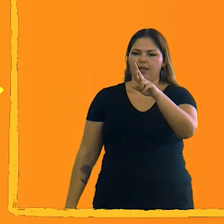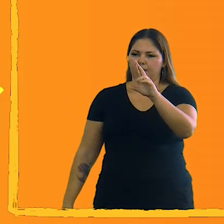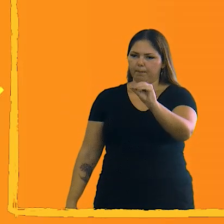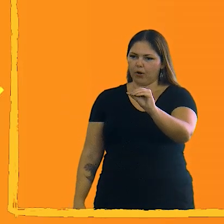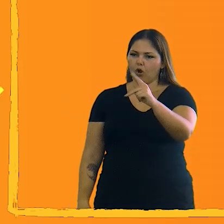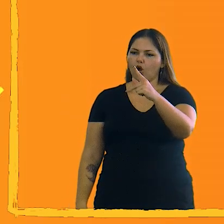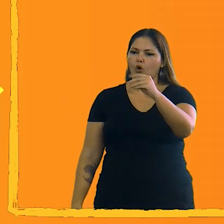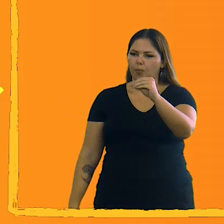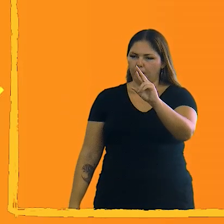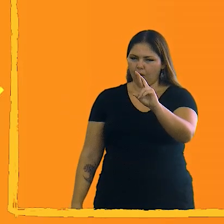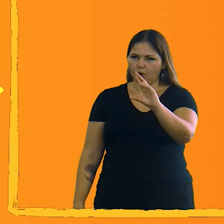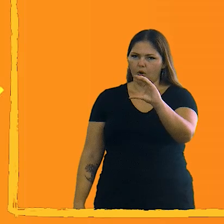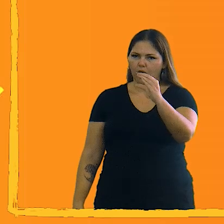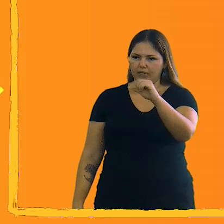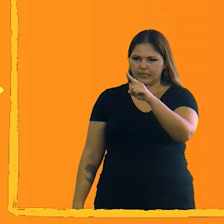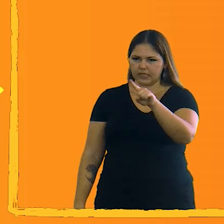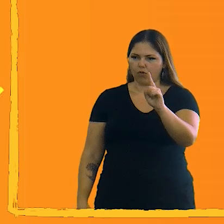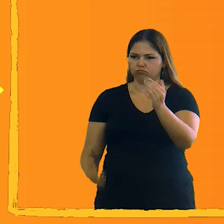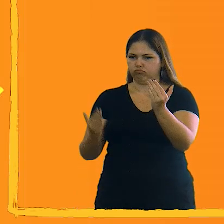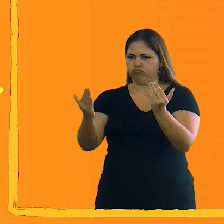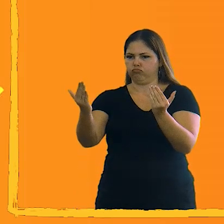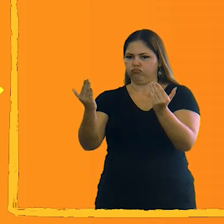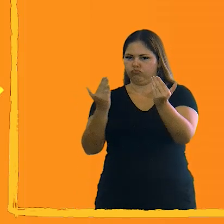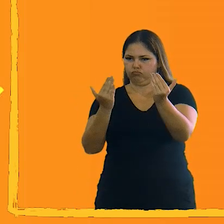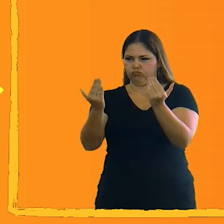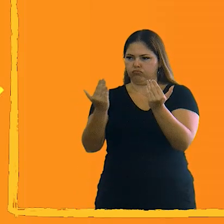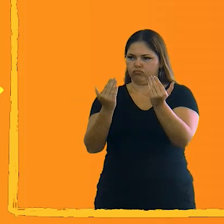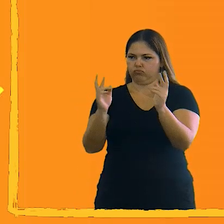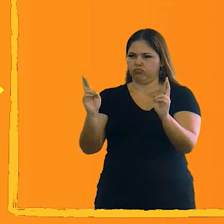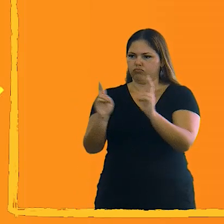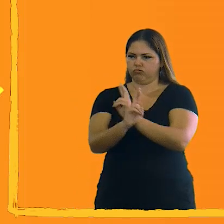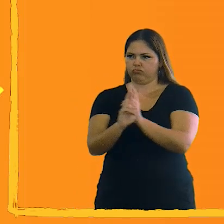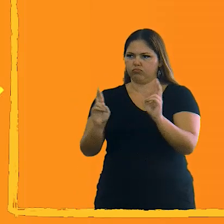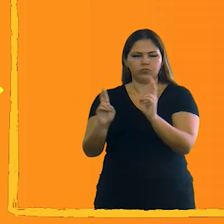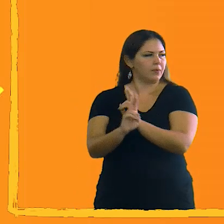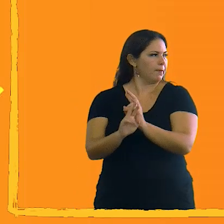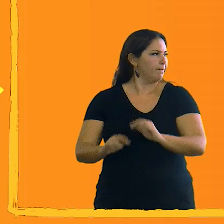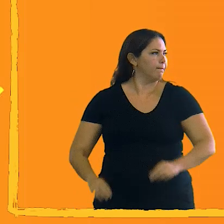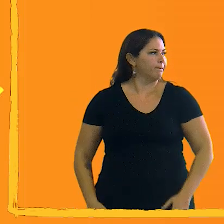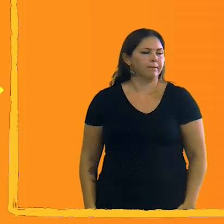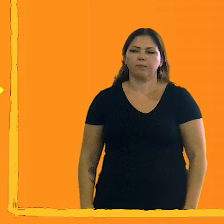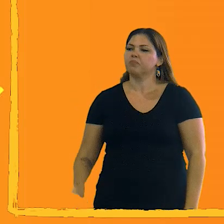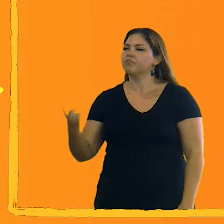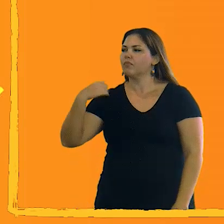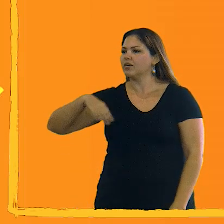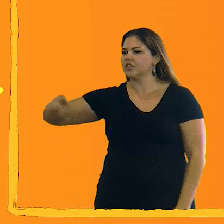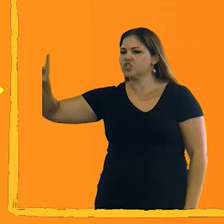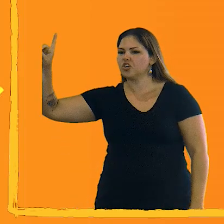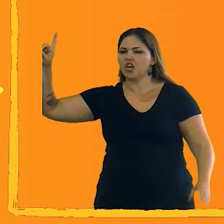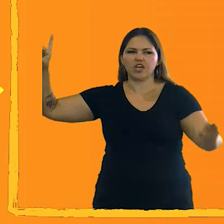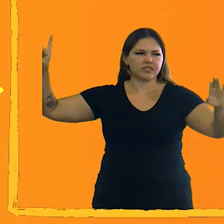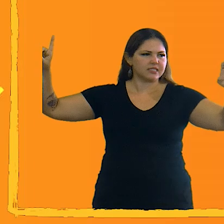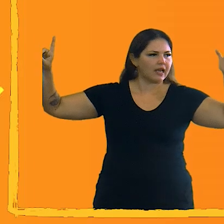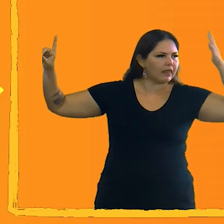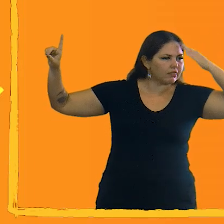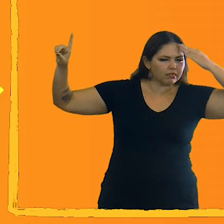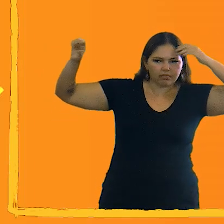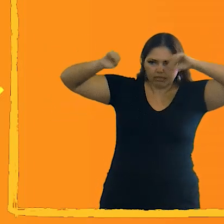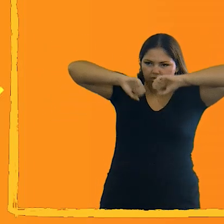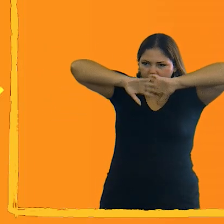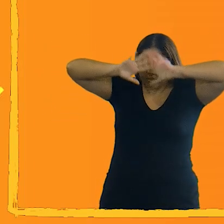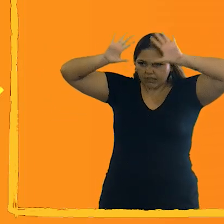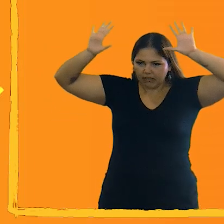proporção Ok galera da direita aqui OK beleza galera da esquerda aqui beleza aí